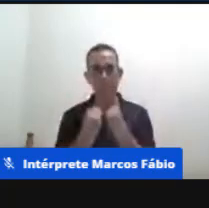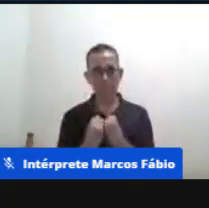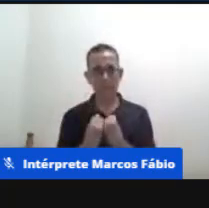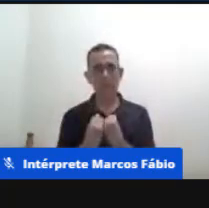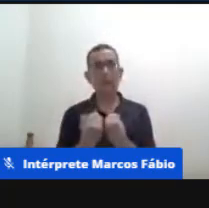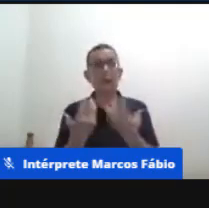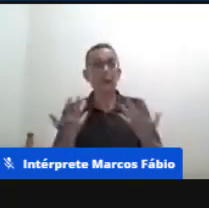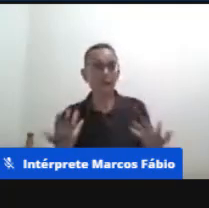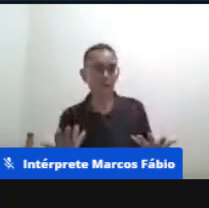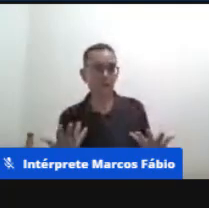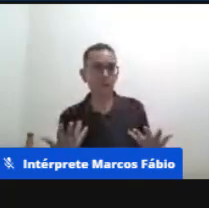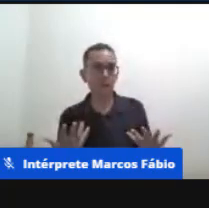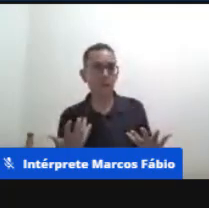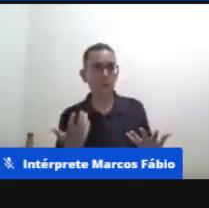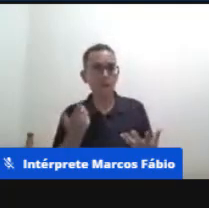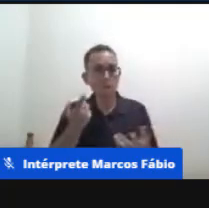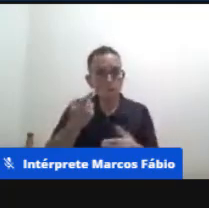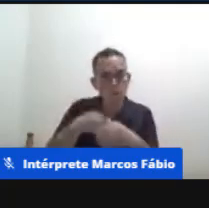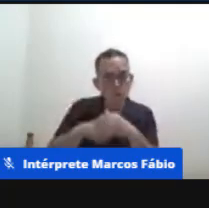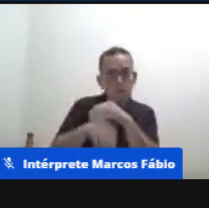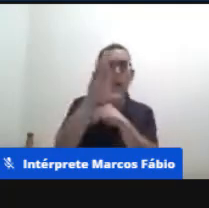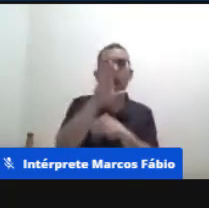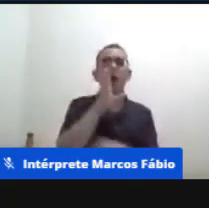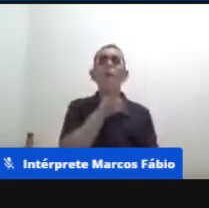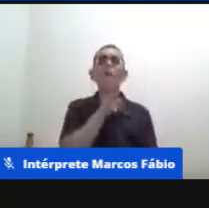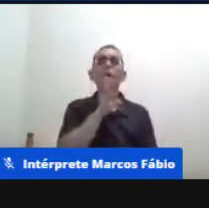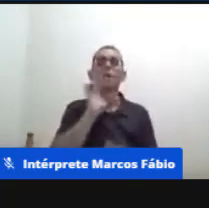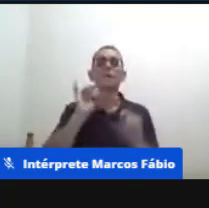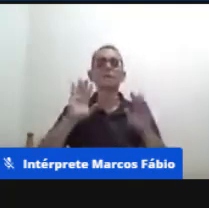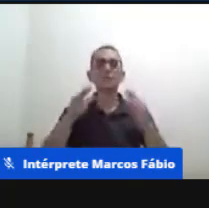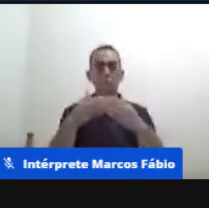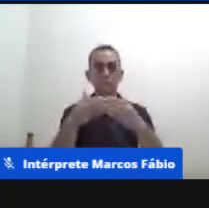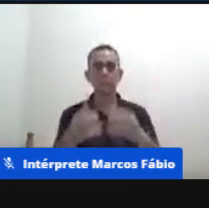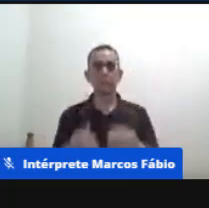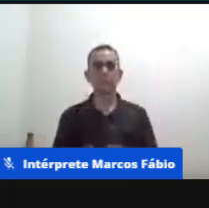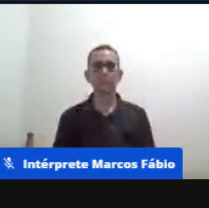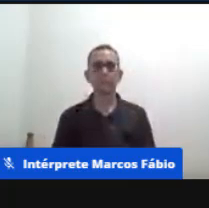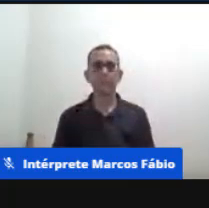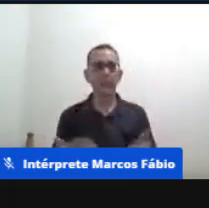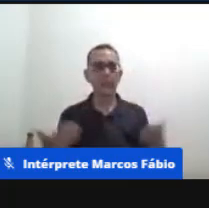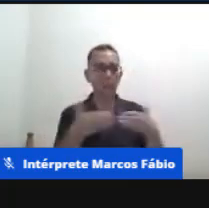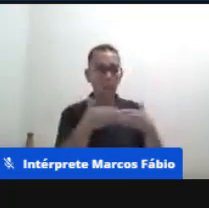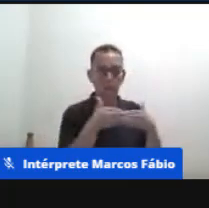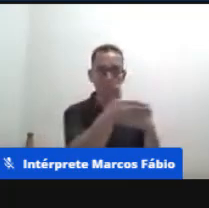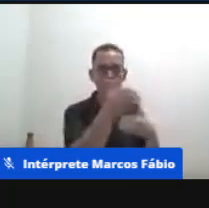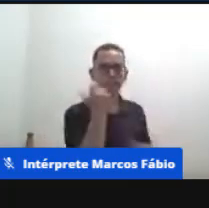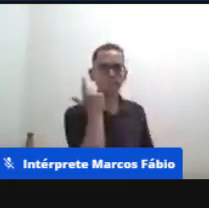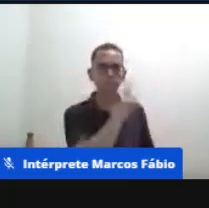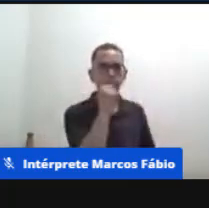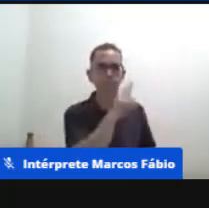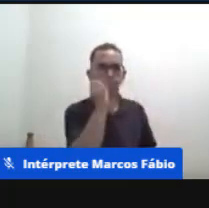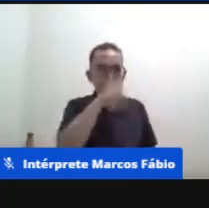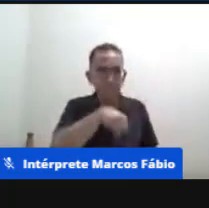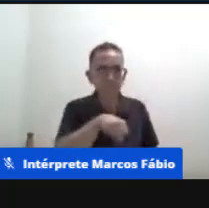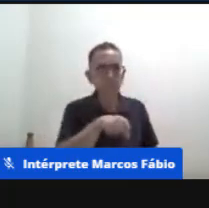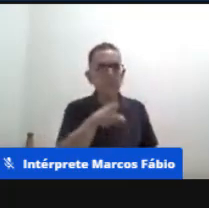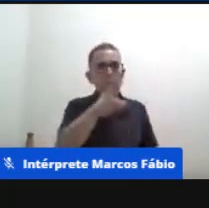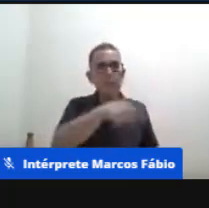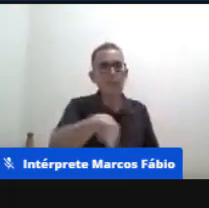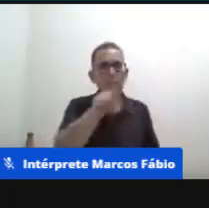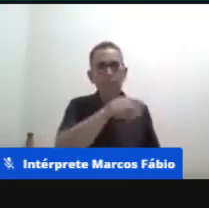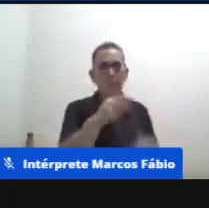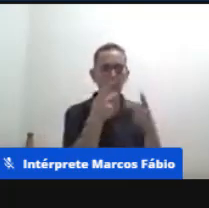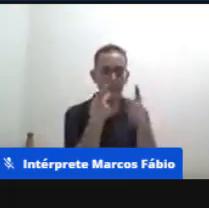conhecimento mais específico. Bom, a partir dessa capacidade que a Elise falou, que está ligada ao nível